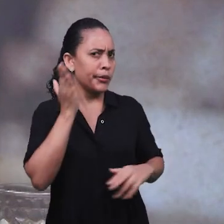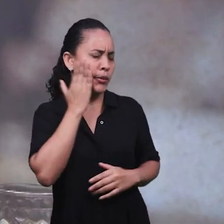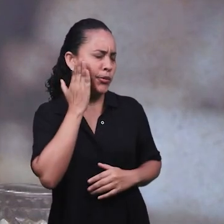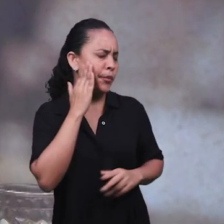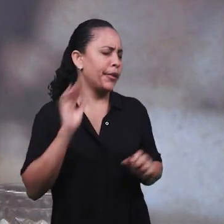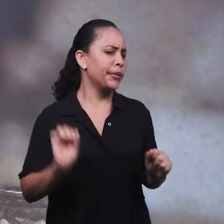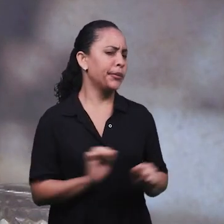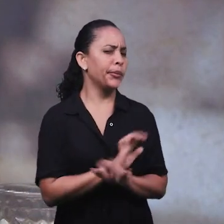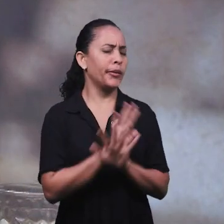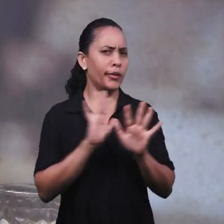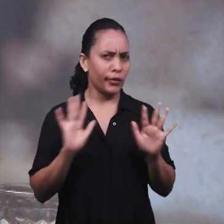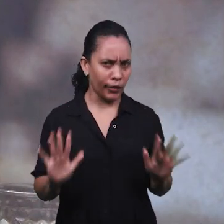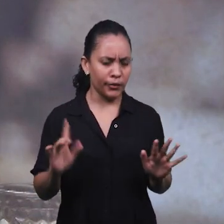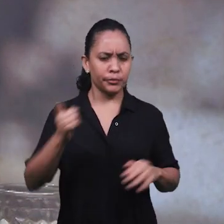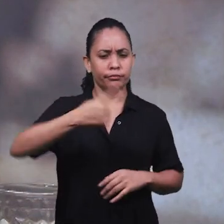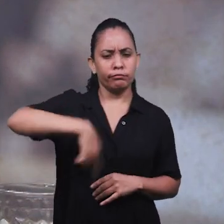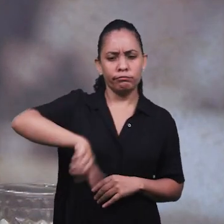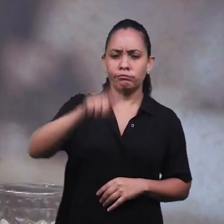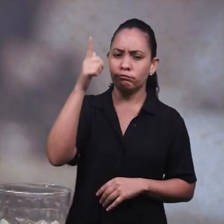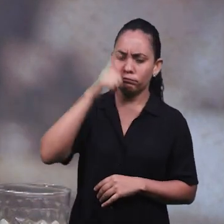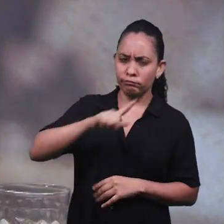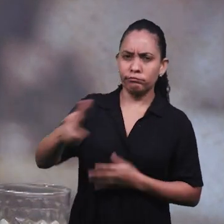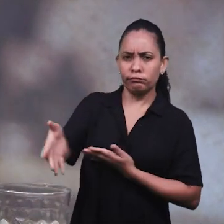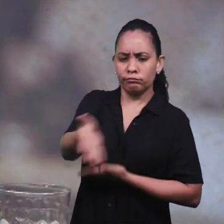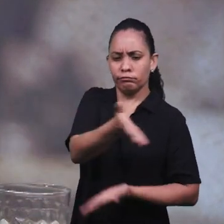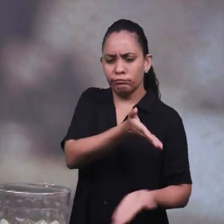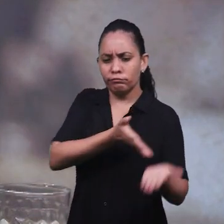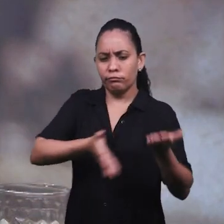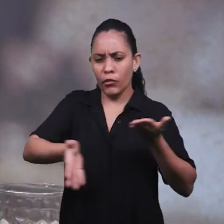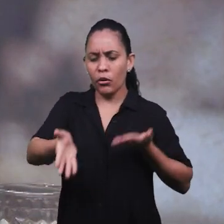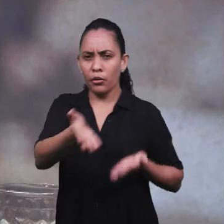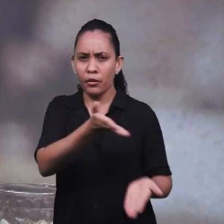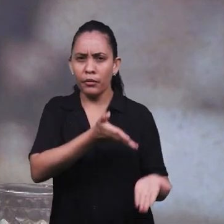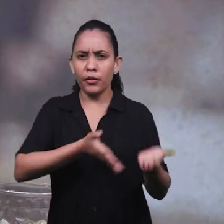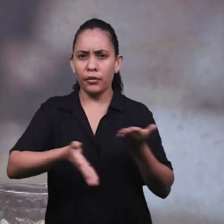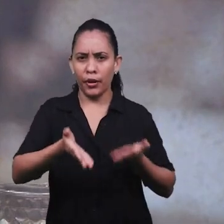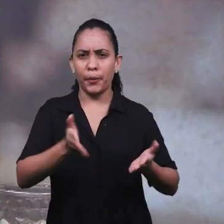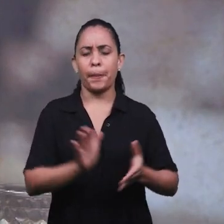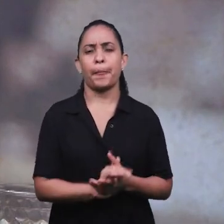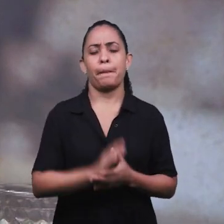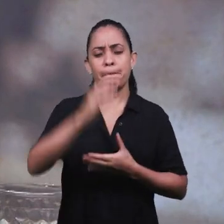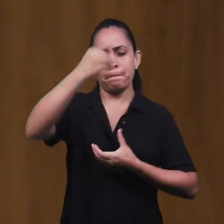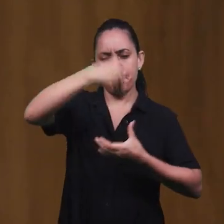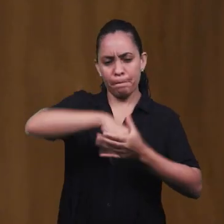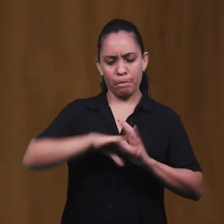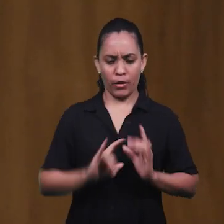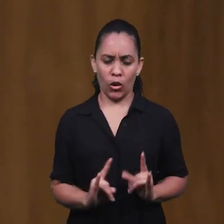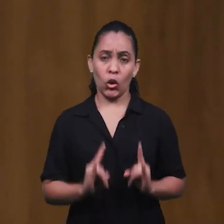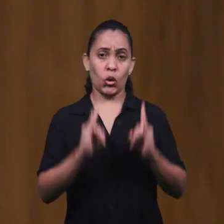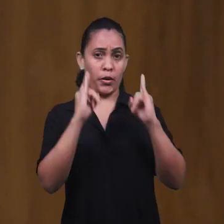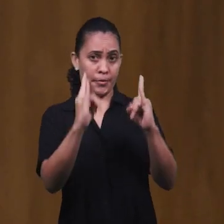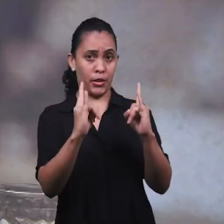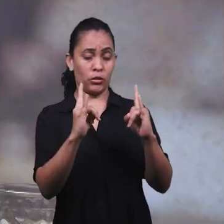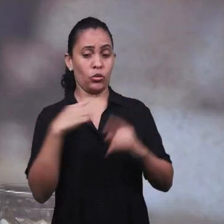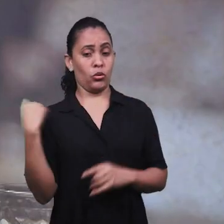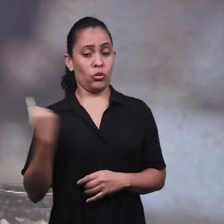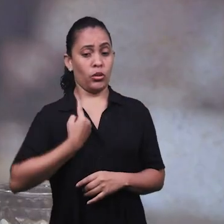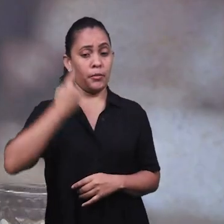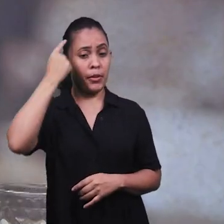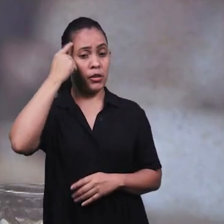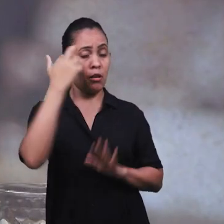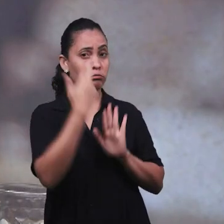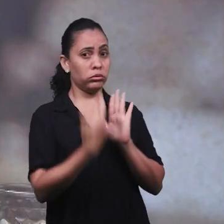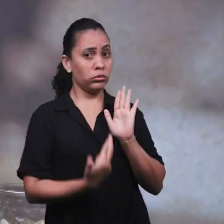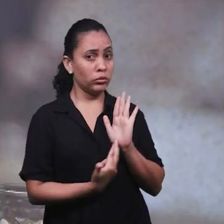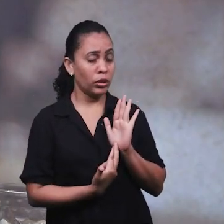que busque alcançar uma convivência pacífica dentro do condomínio. E quando a gente pensa a respeito dessas